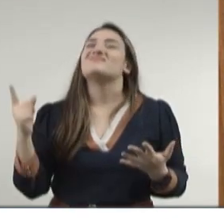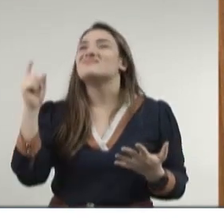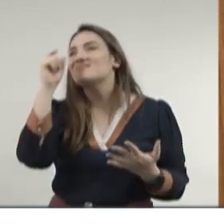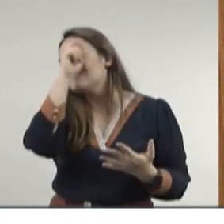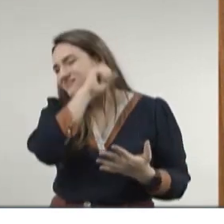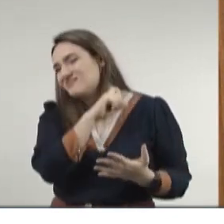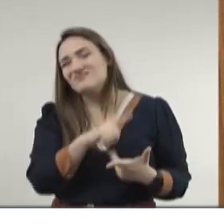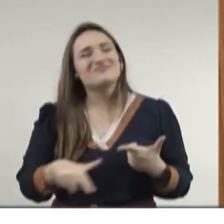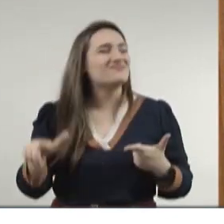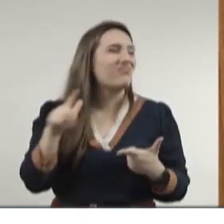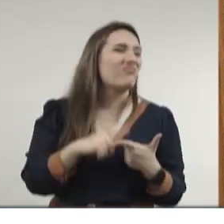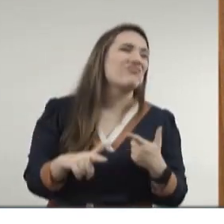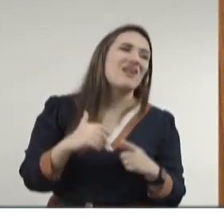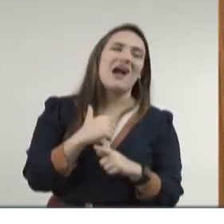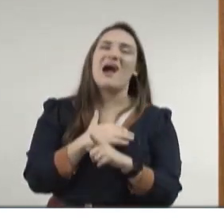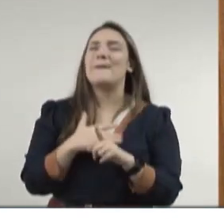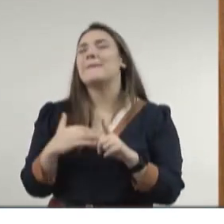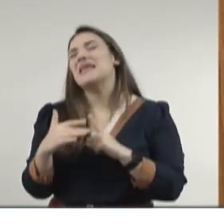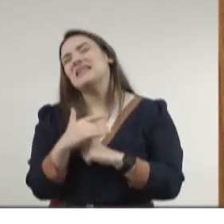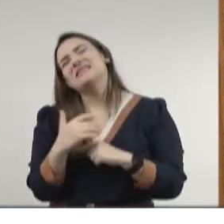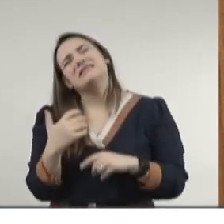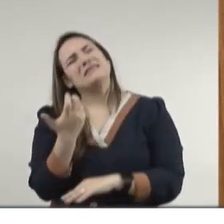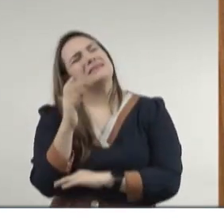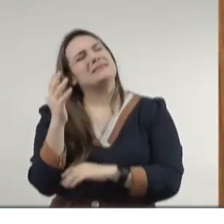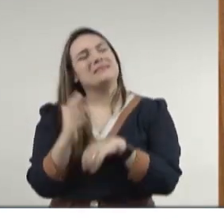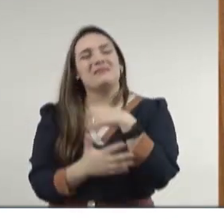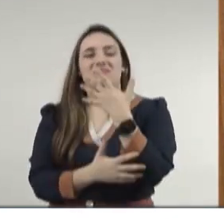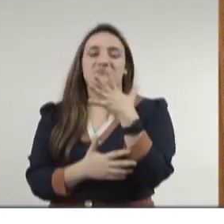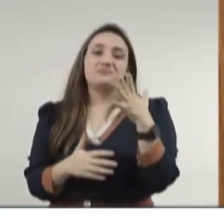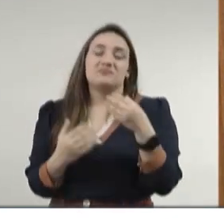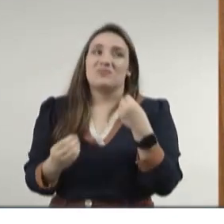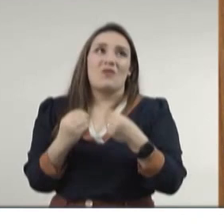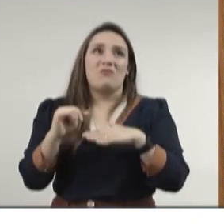transtorno ambiental muito grande e, às vezes, não tem como o IMASU